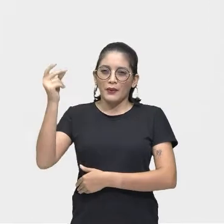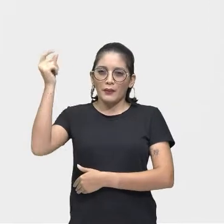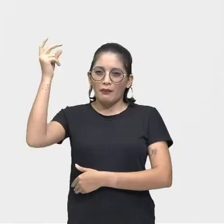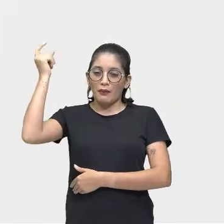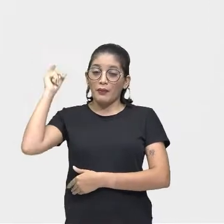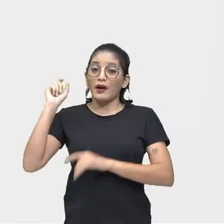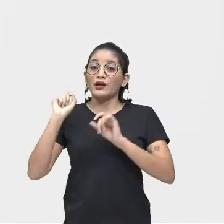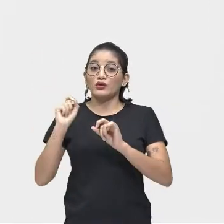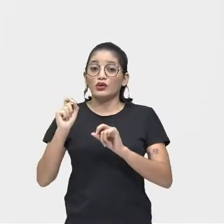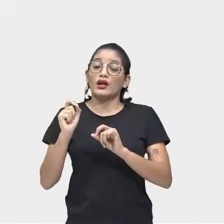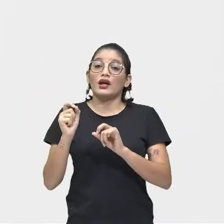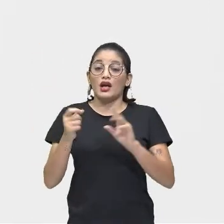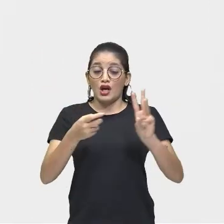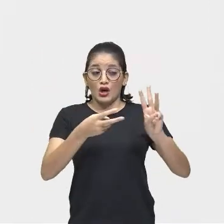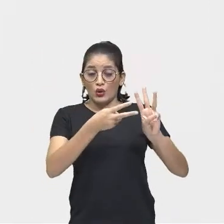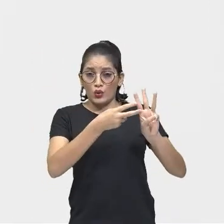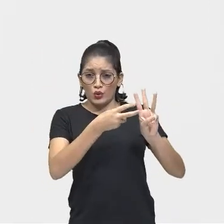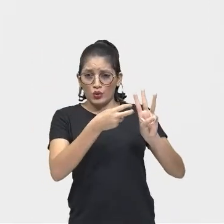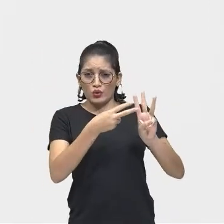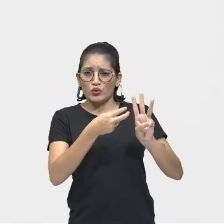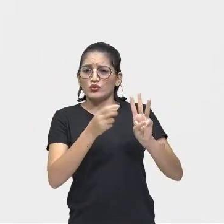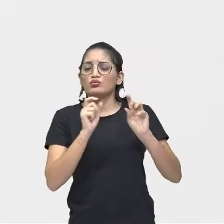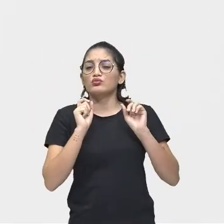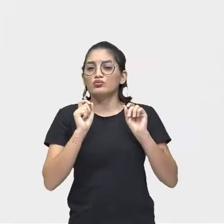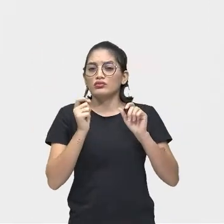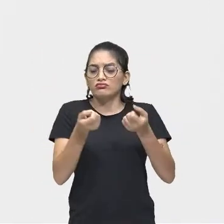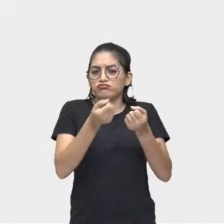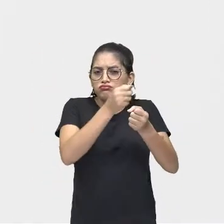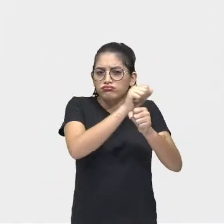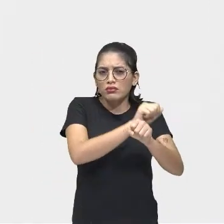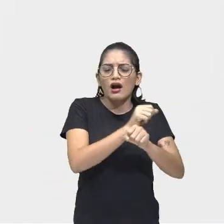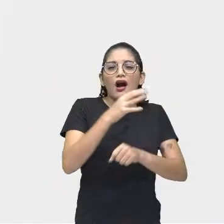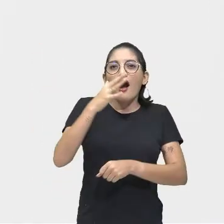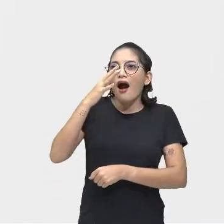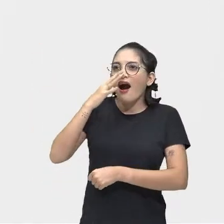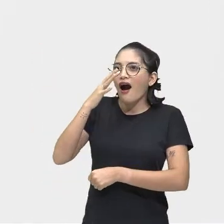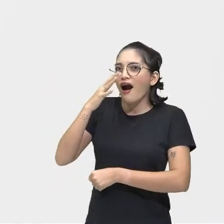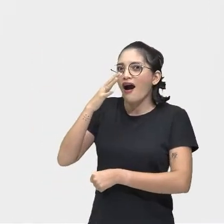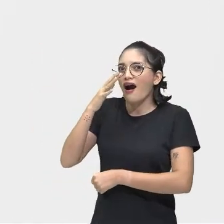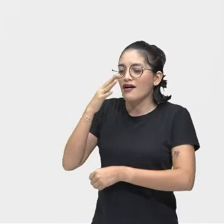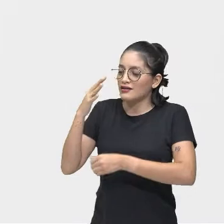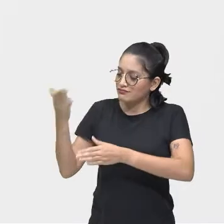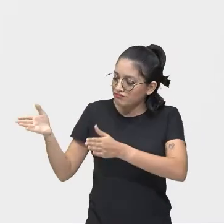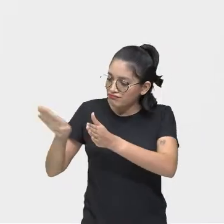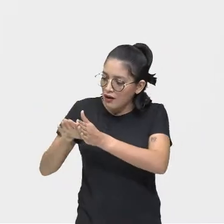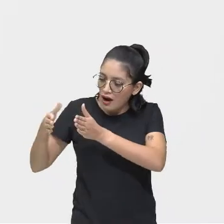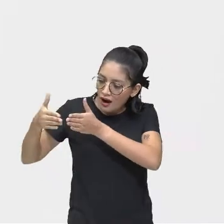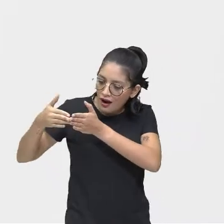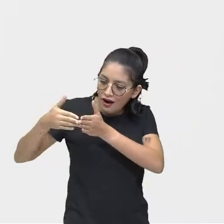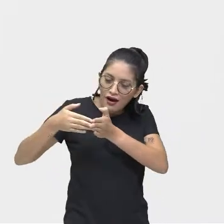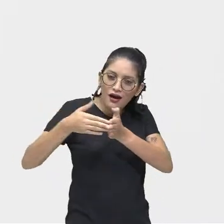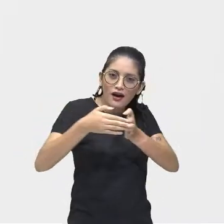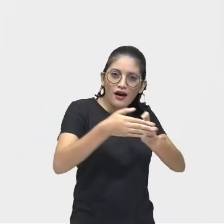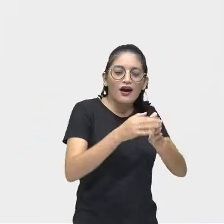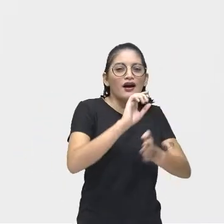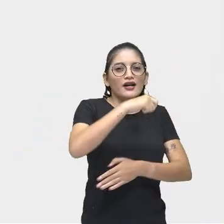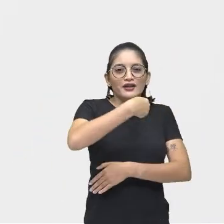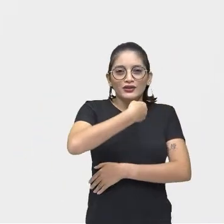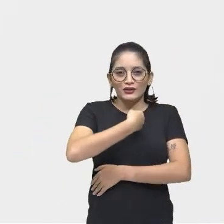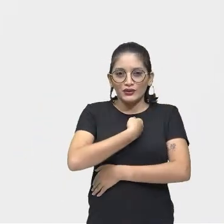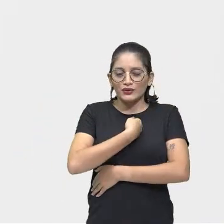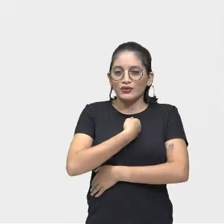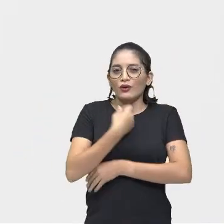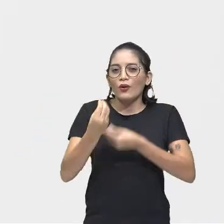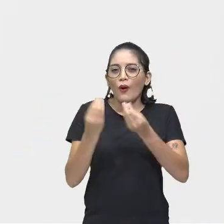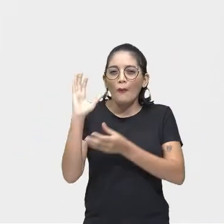que coloca os indígenas à mercê, à margem, admirando a chegada do europeu, basicamente para ilustrar como é que se deu a